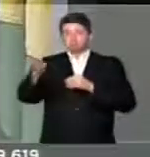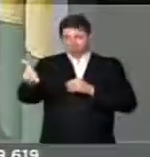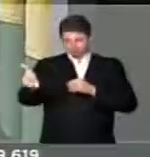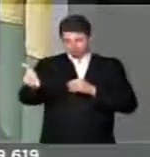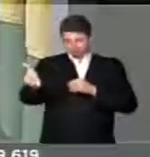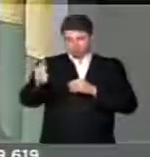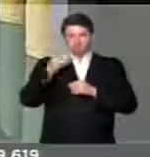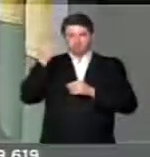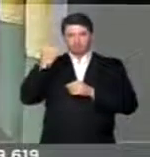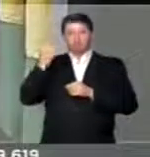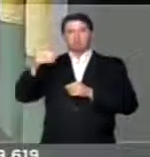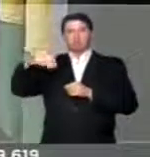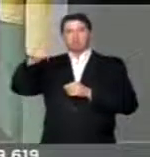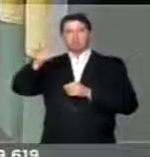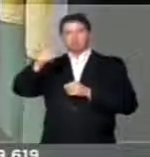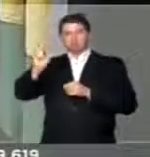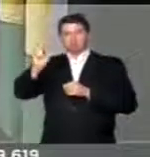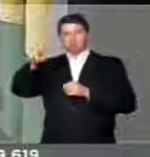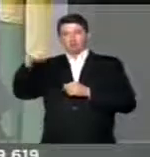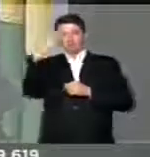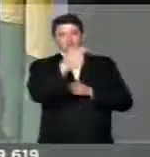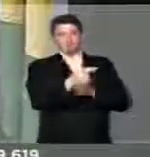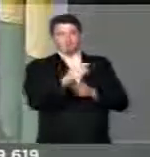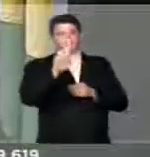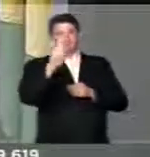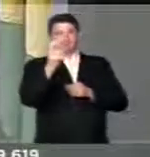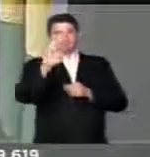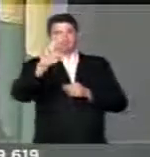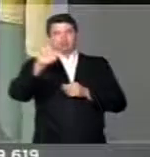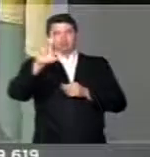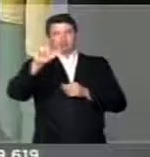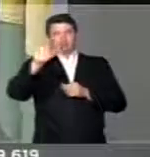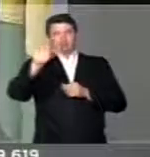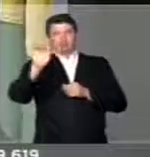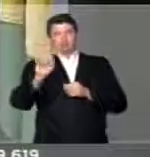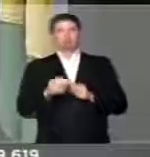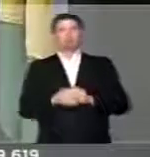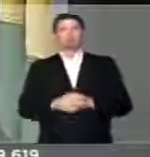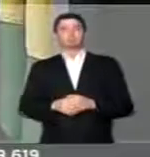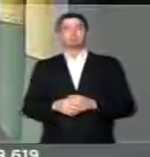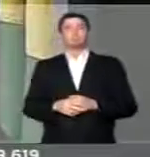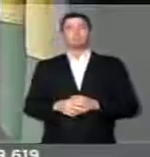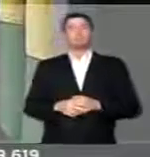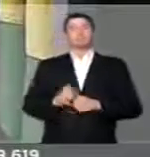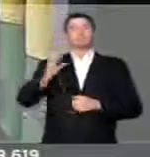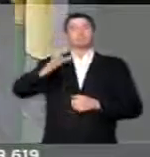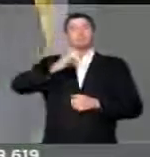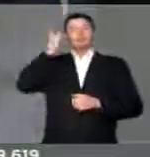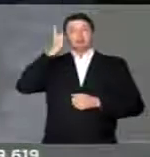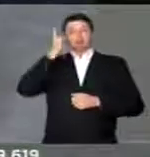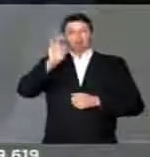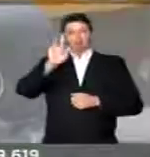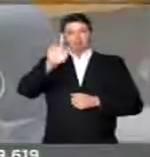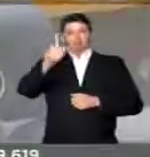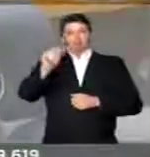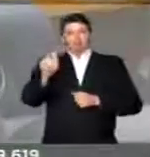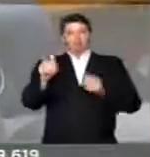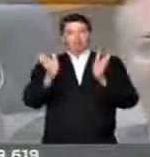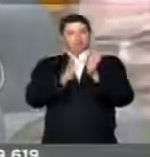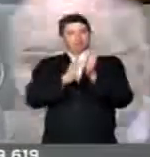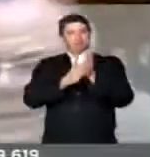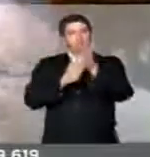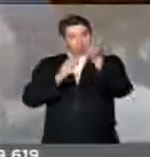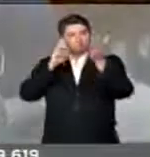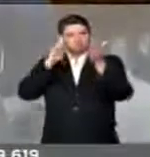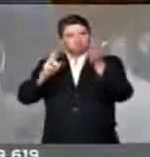uma parte ao deputado Mauro e depois ao deputado Heráclito Forte. Deputado Alberto Fraga, primeiramente quero parabenizar a Vossa